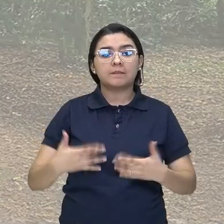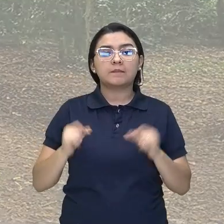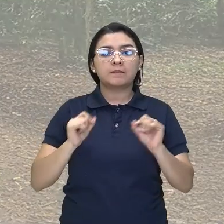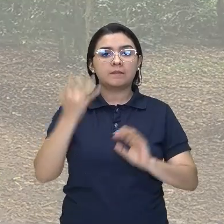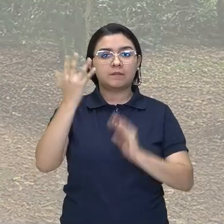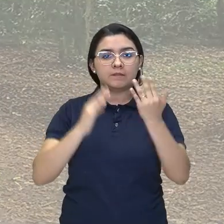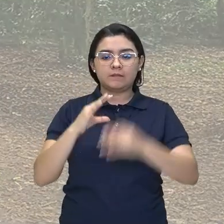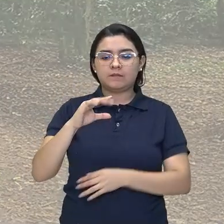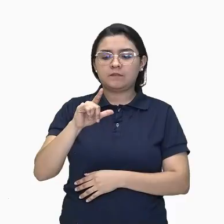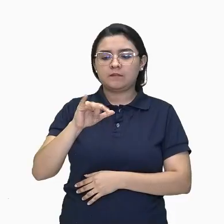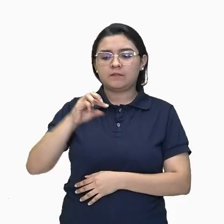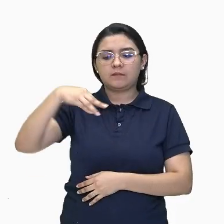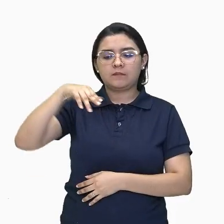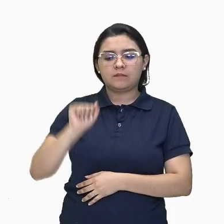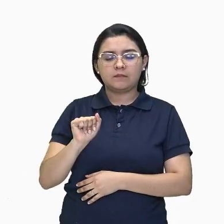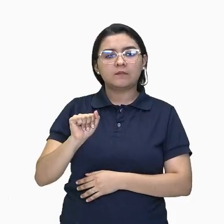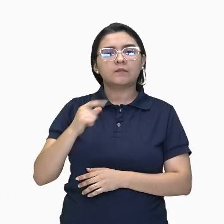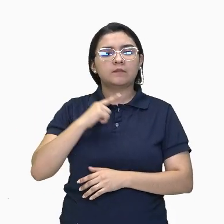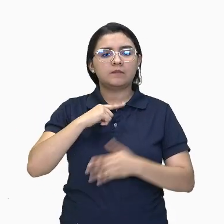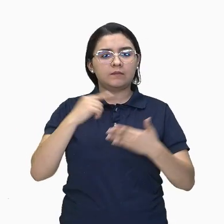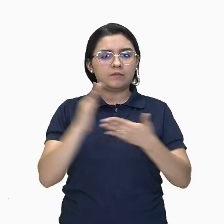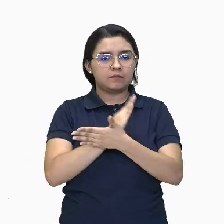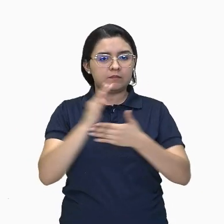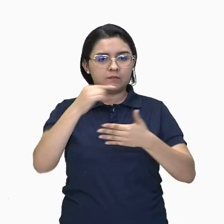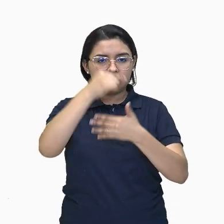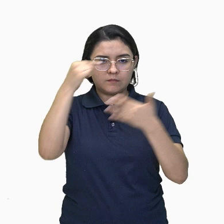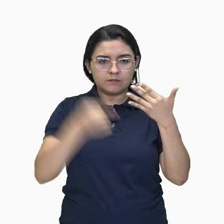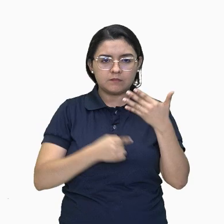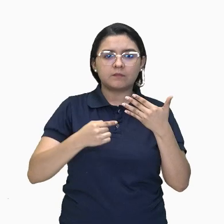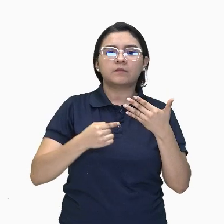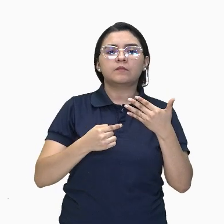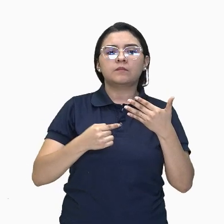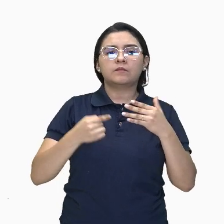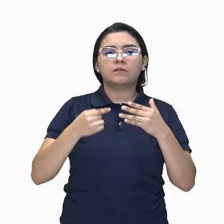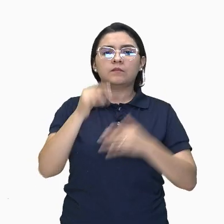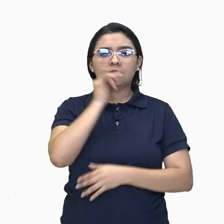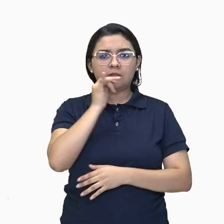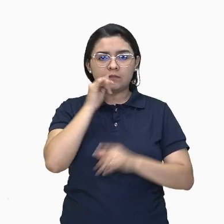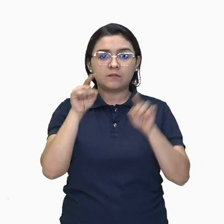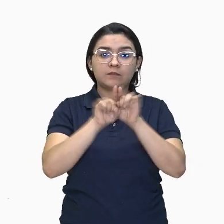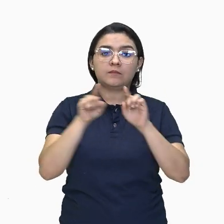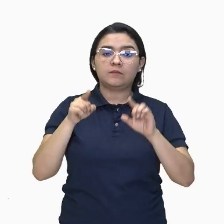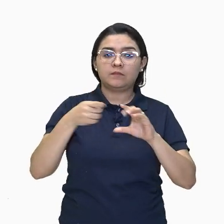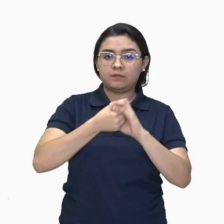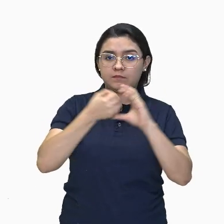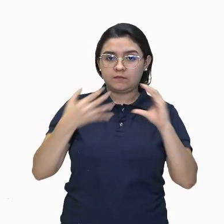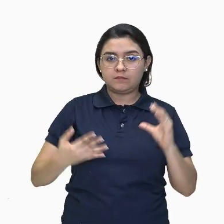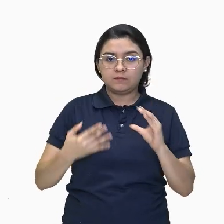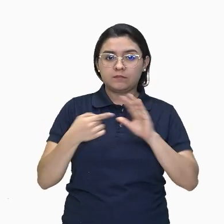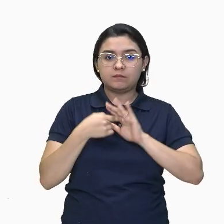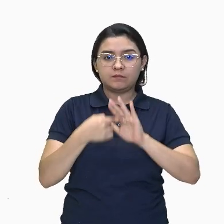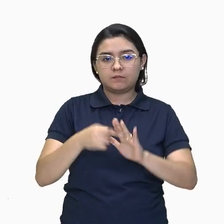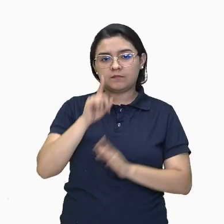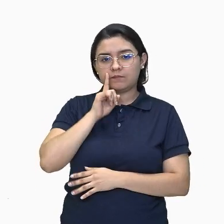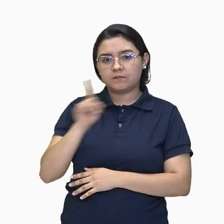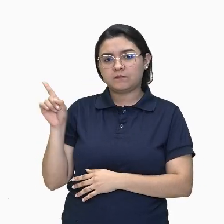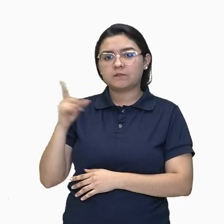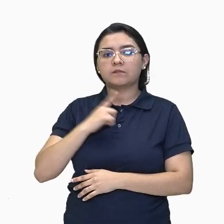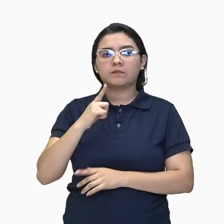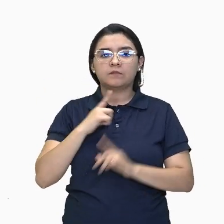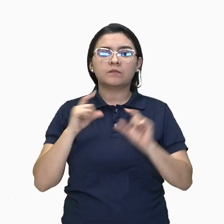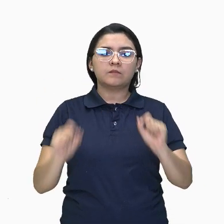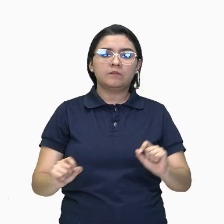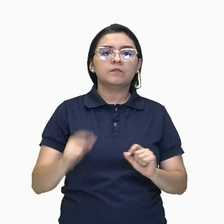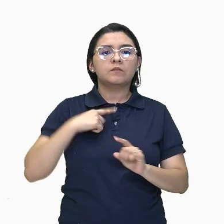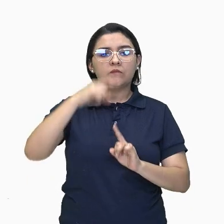clima. Aí nós temos algumas características, alguns exemplos que eu coloquei para vocês. Nós temos